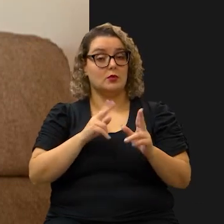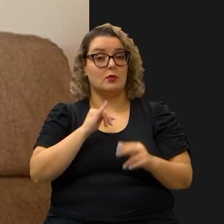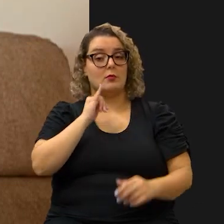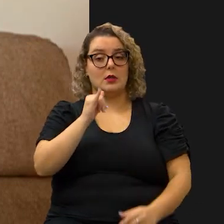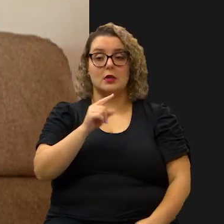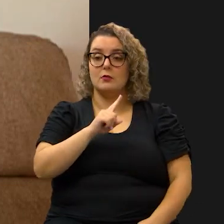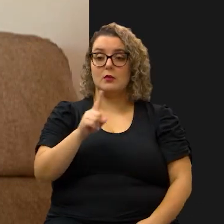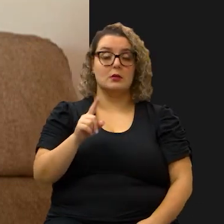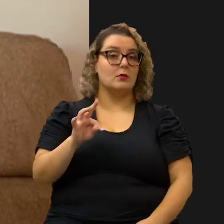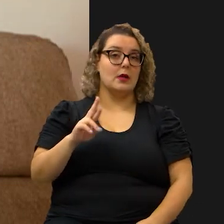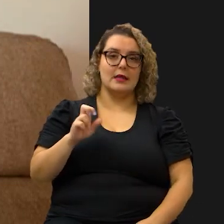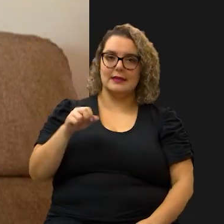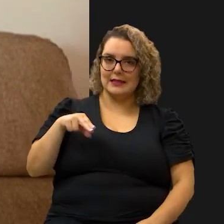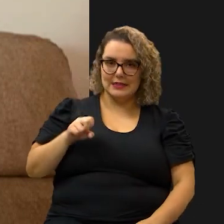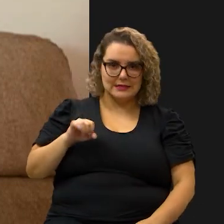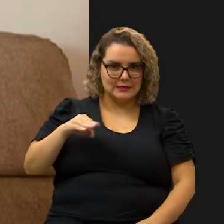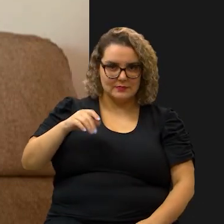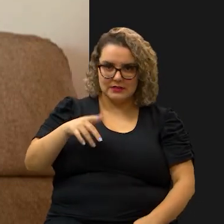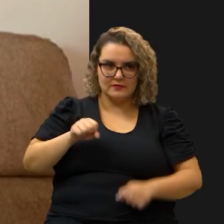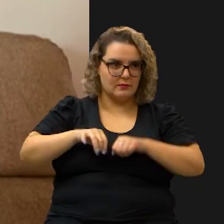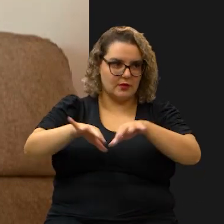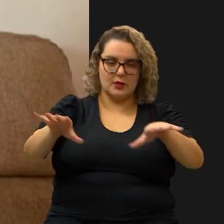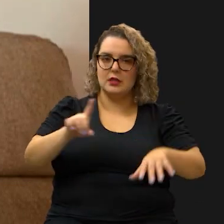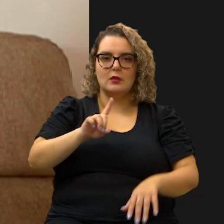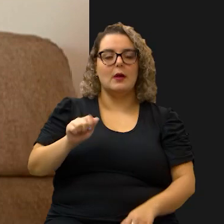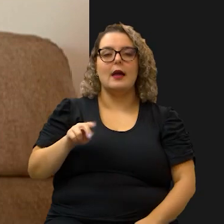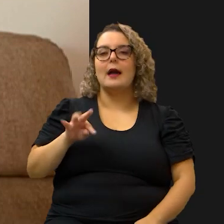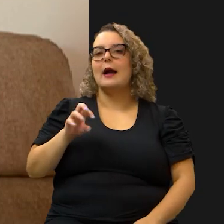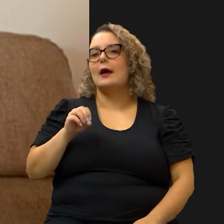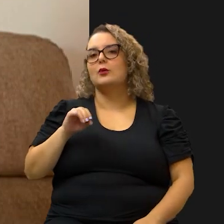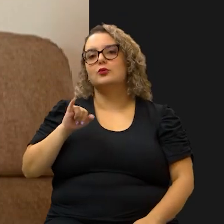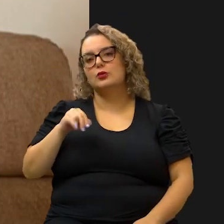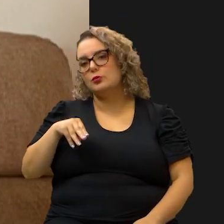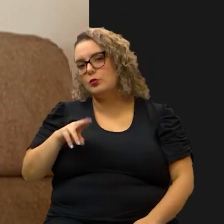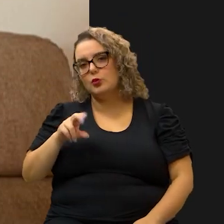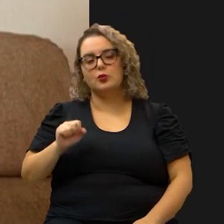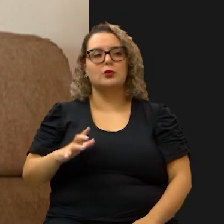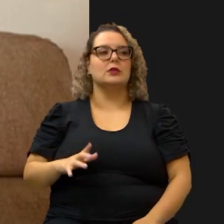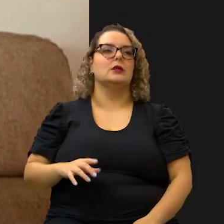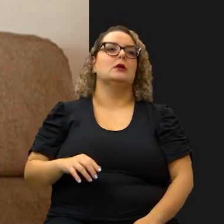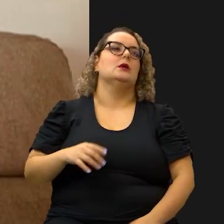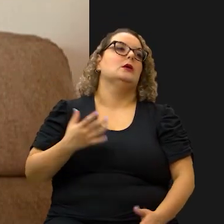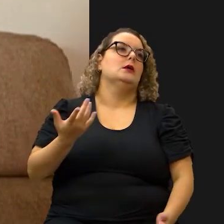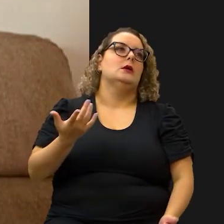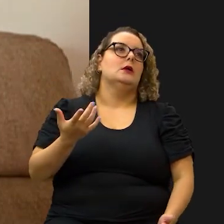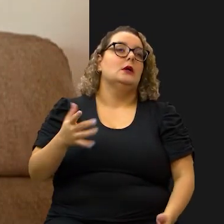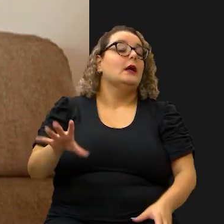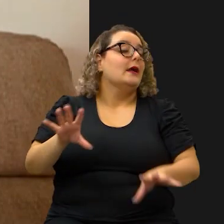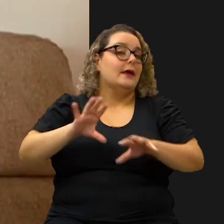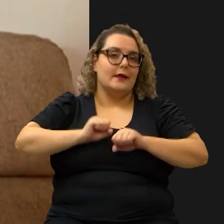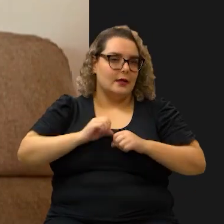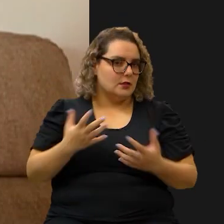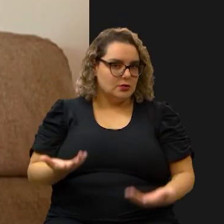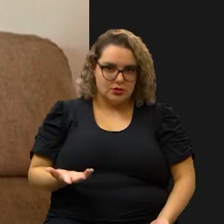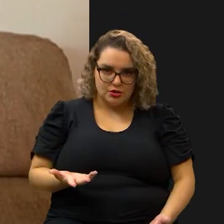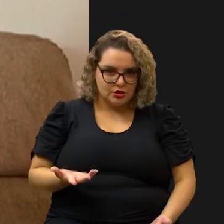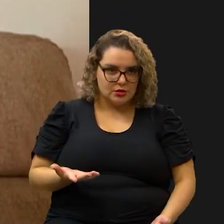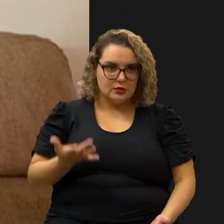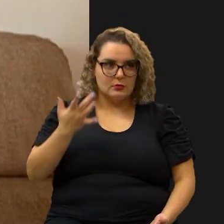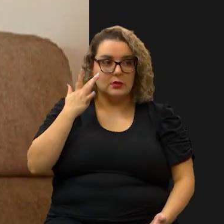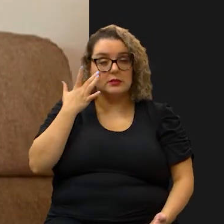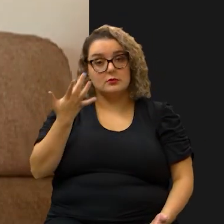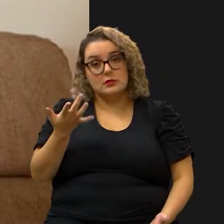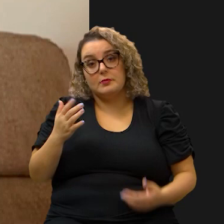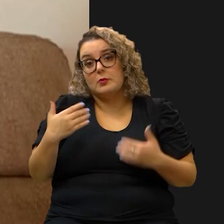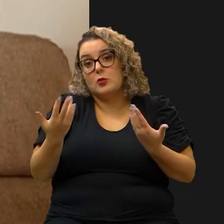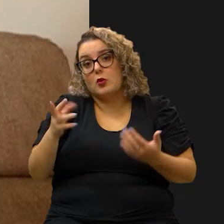É uma doença, como eu disse, né, não é transmissível, não é autoimune, ela é adquirida, embora a gente não conheça todas as causas